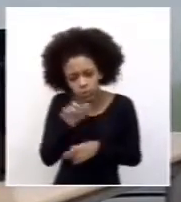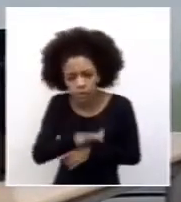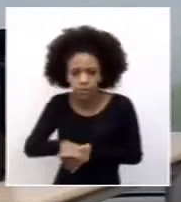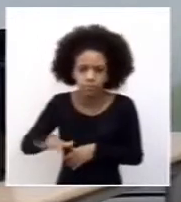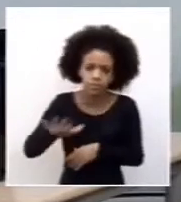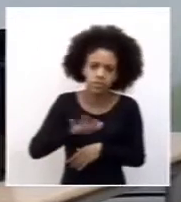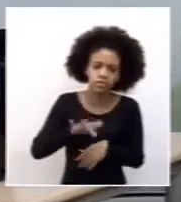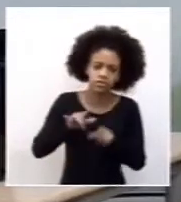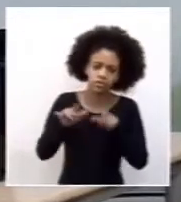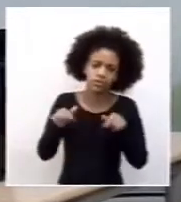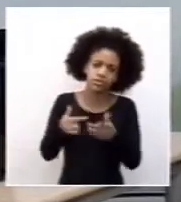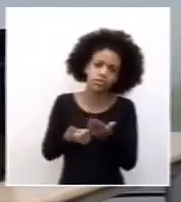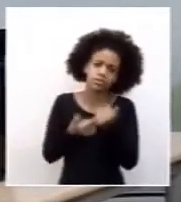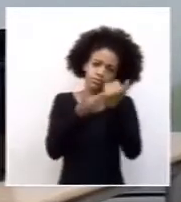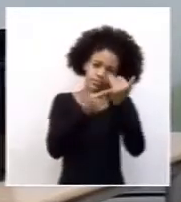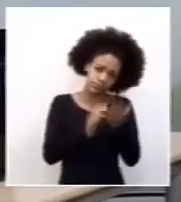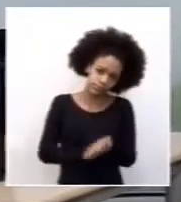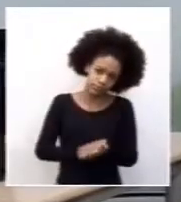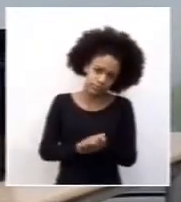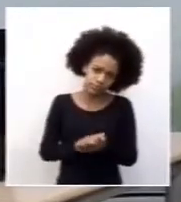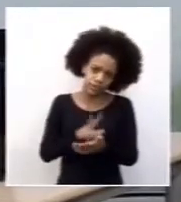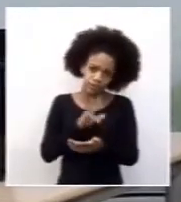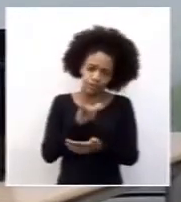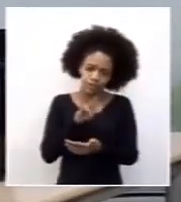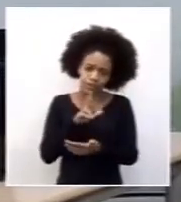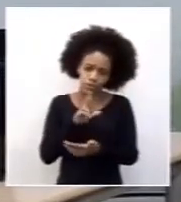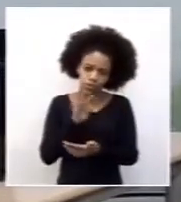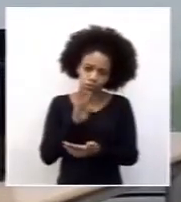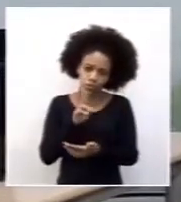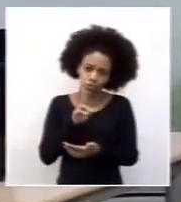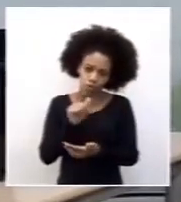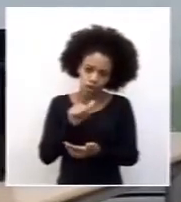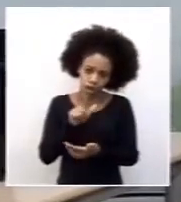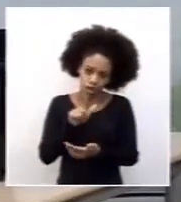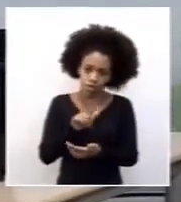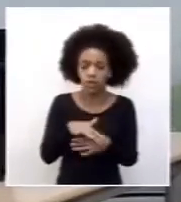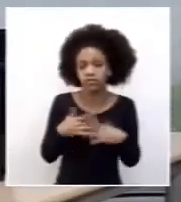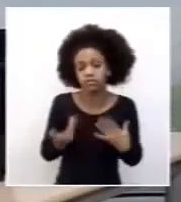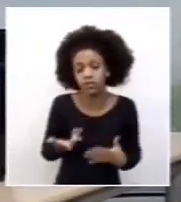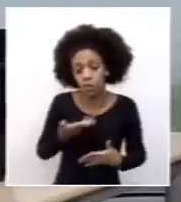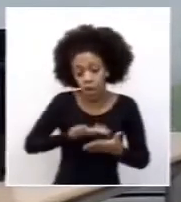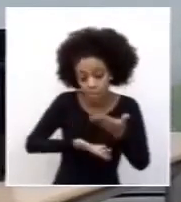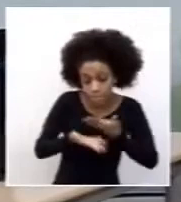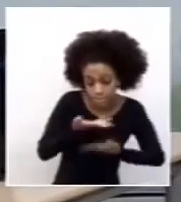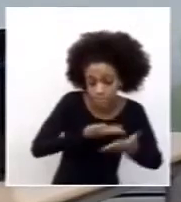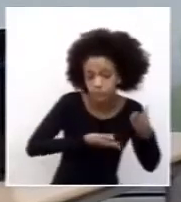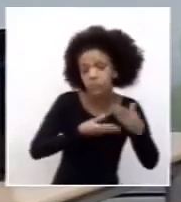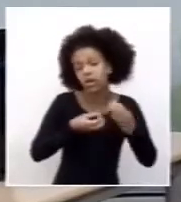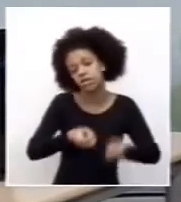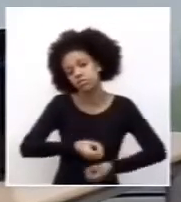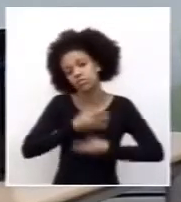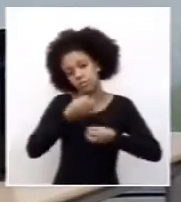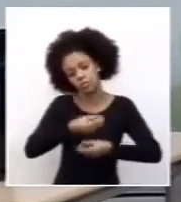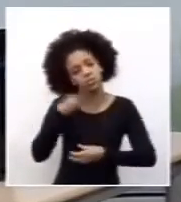dessa sala virtual. Então, a forma também de a interação, de compartilhar essas informações, isso também